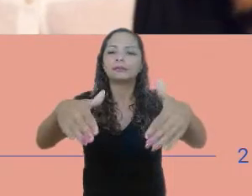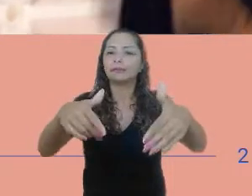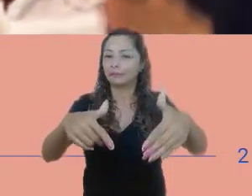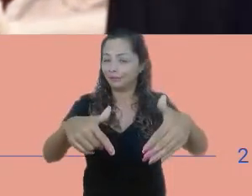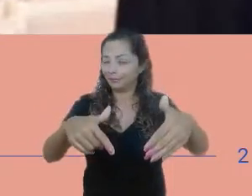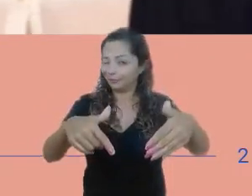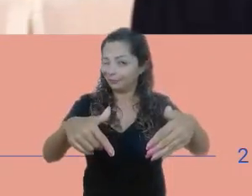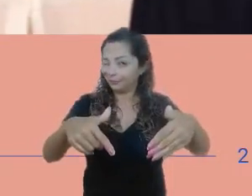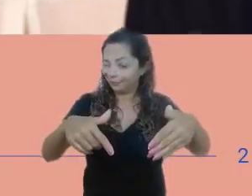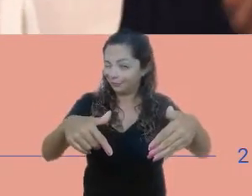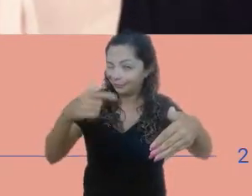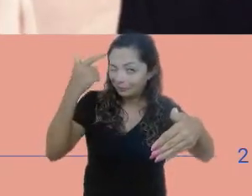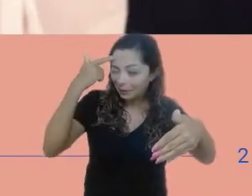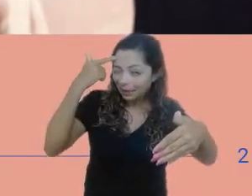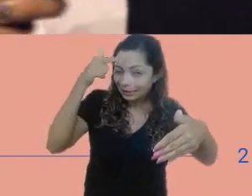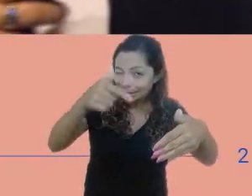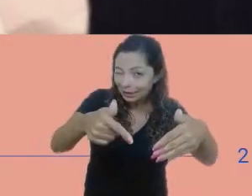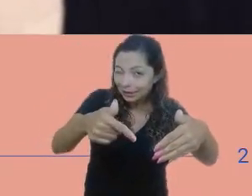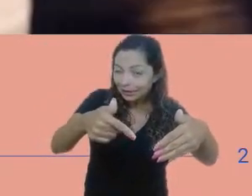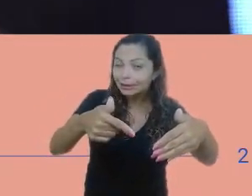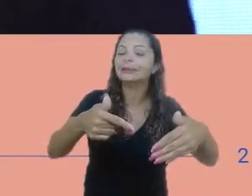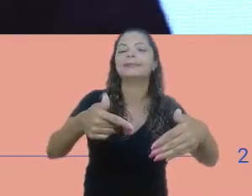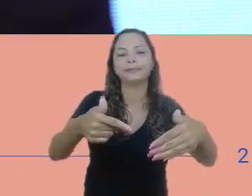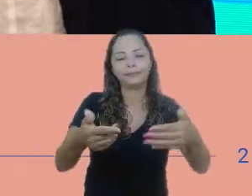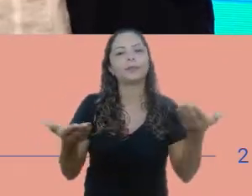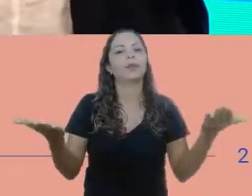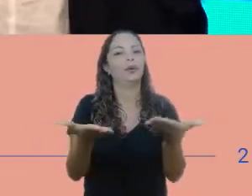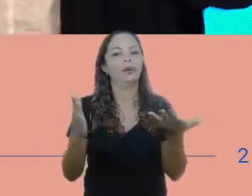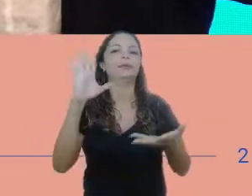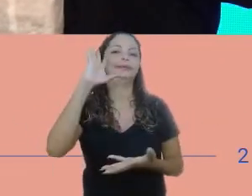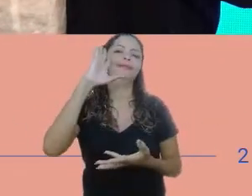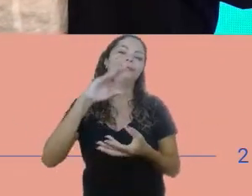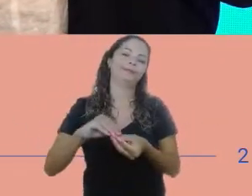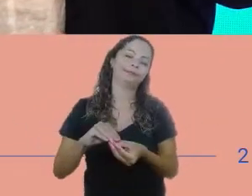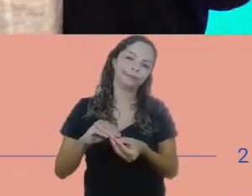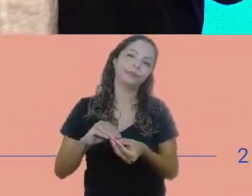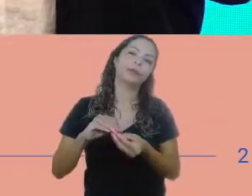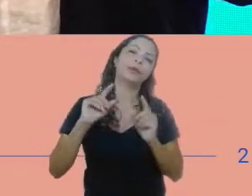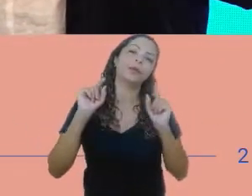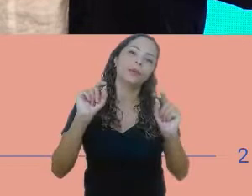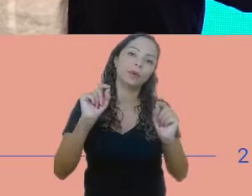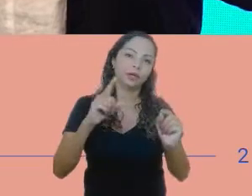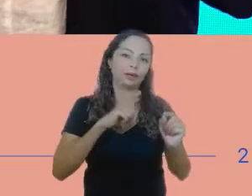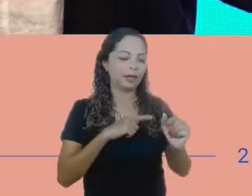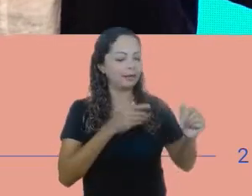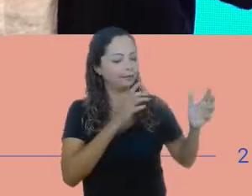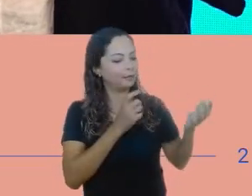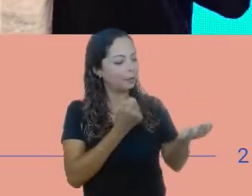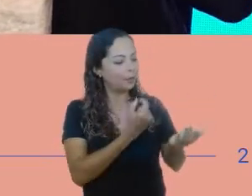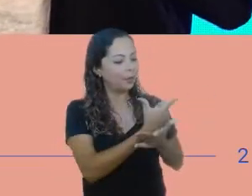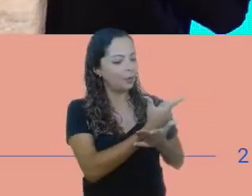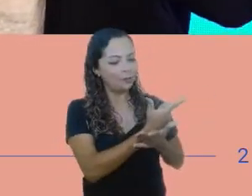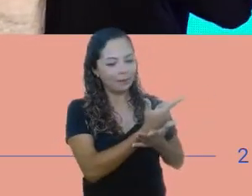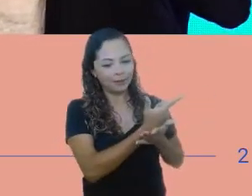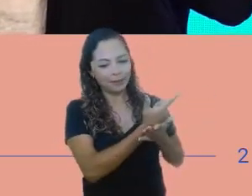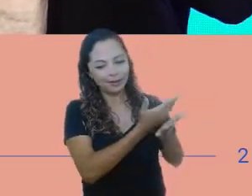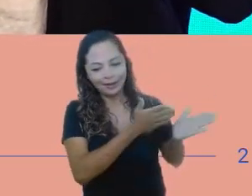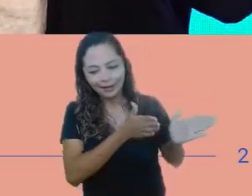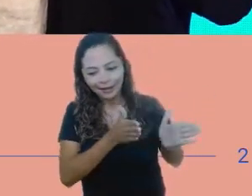consciência do problema de que esse modelo tá deixando um passivo e o que a gente vai fazer com essa